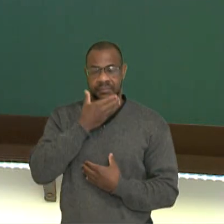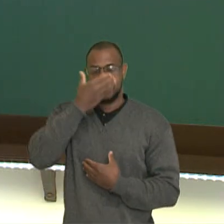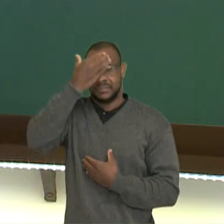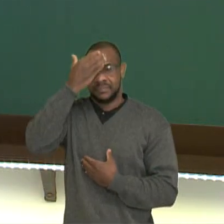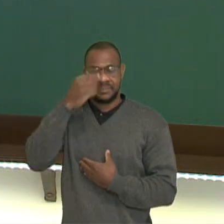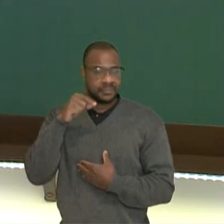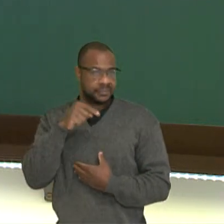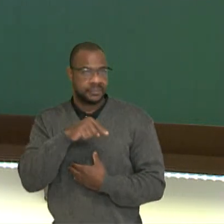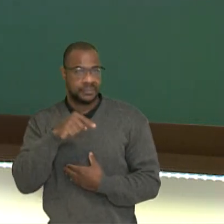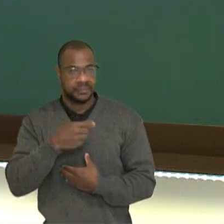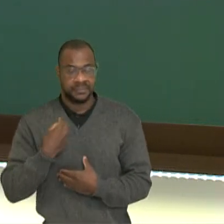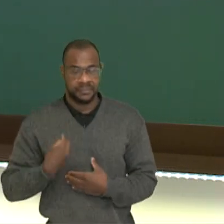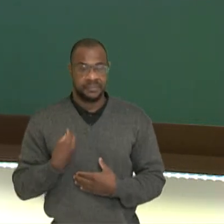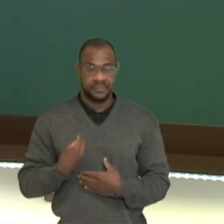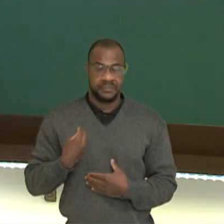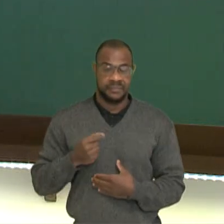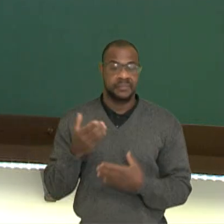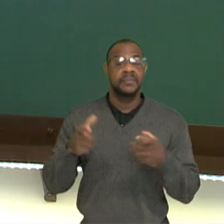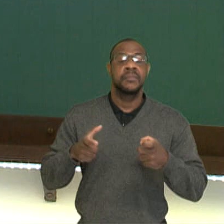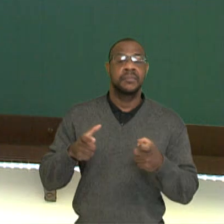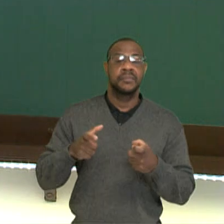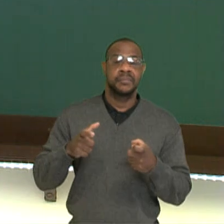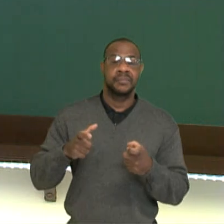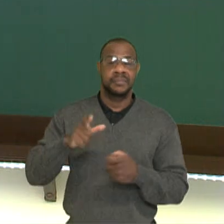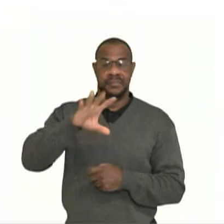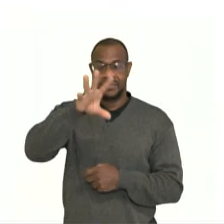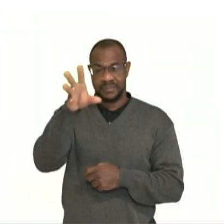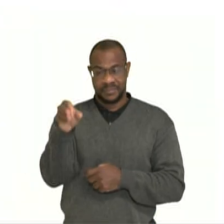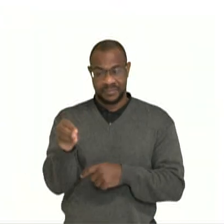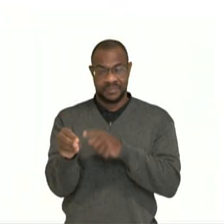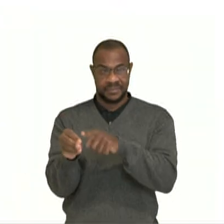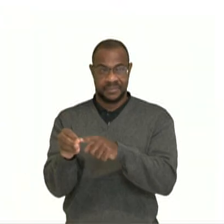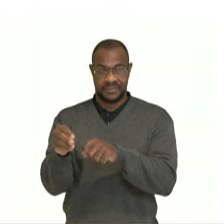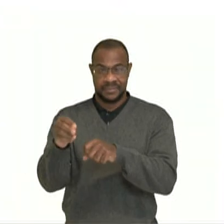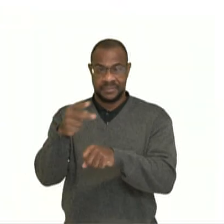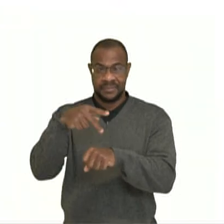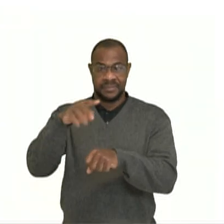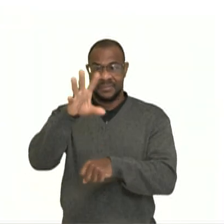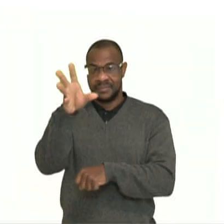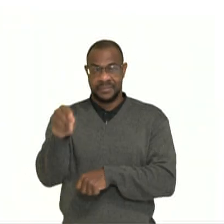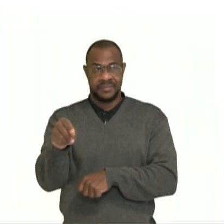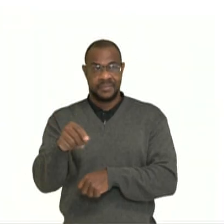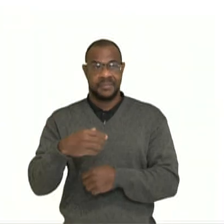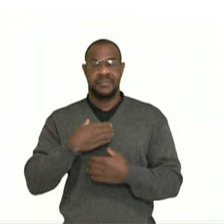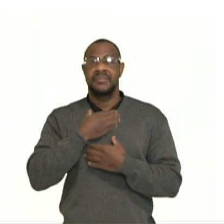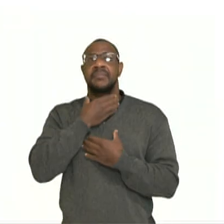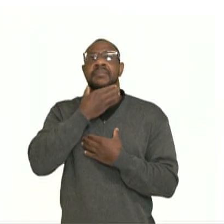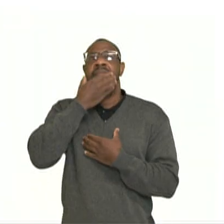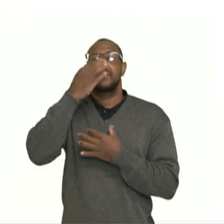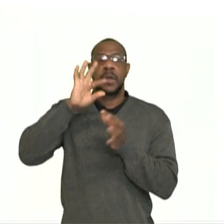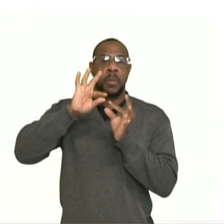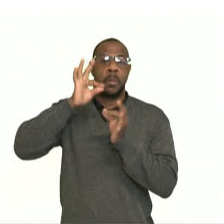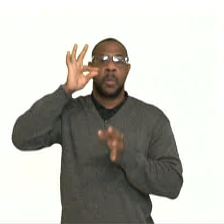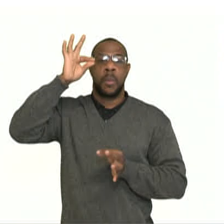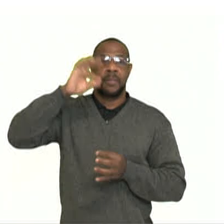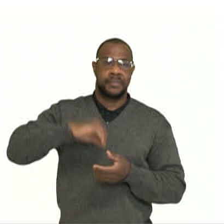girafas moram, vivem na África e o pescoço delas, né, dela no caso, é muito longo. Ok?